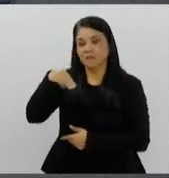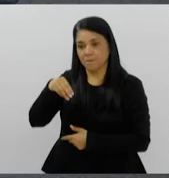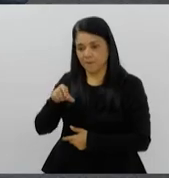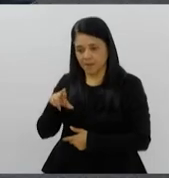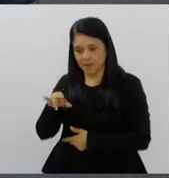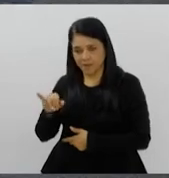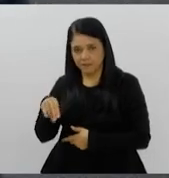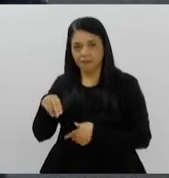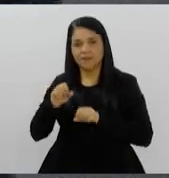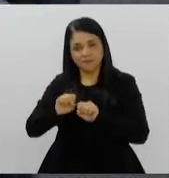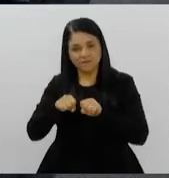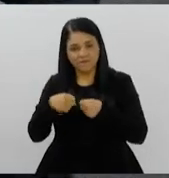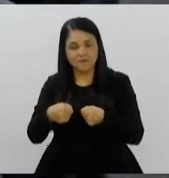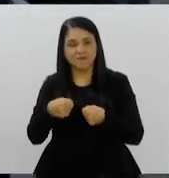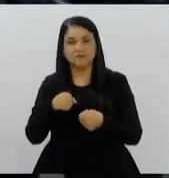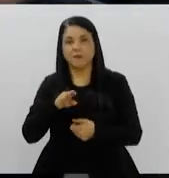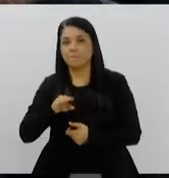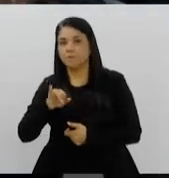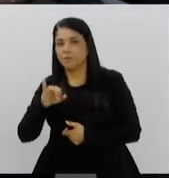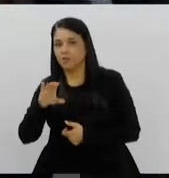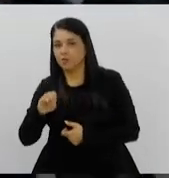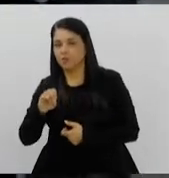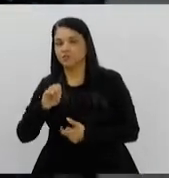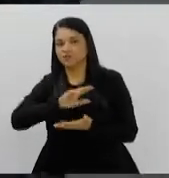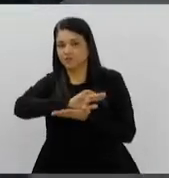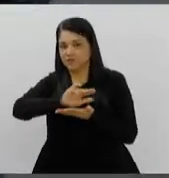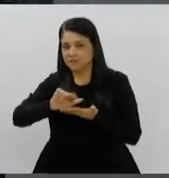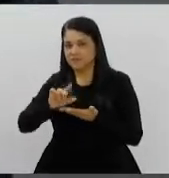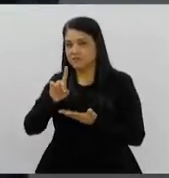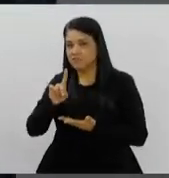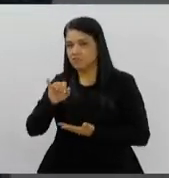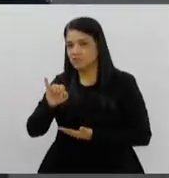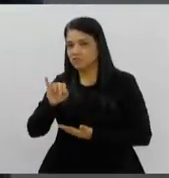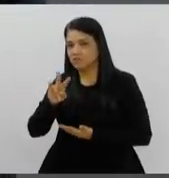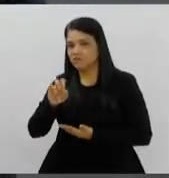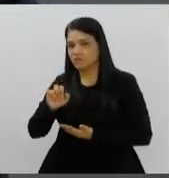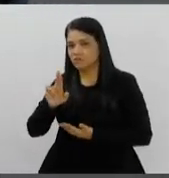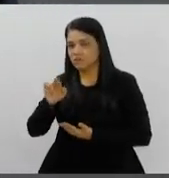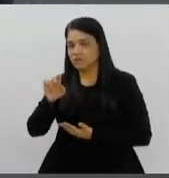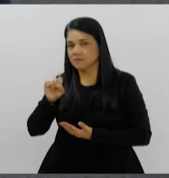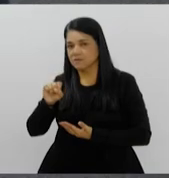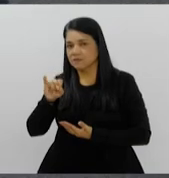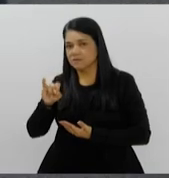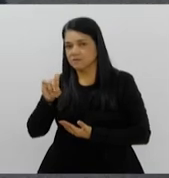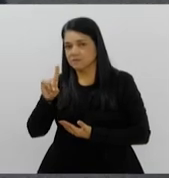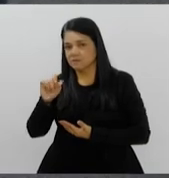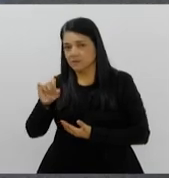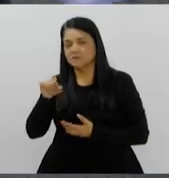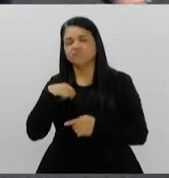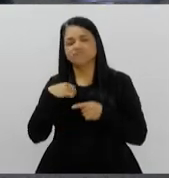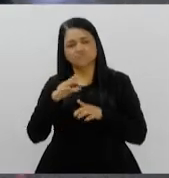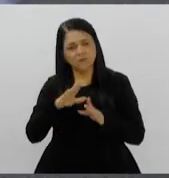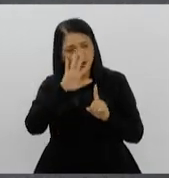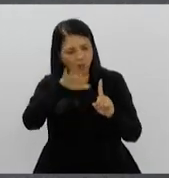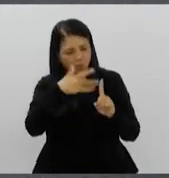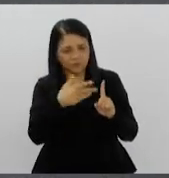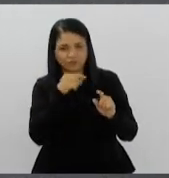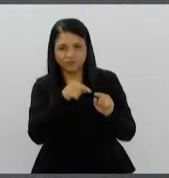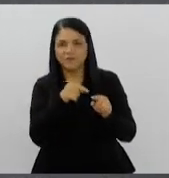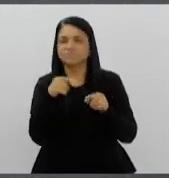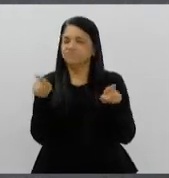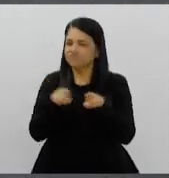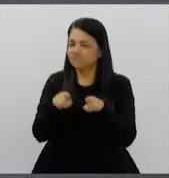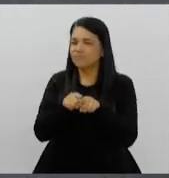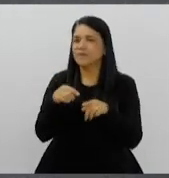defende, da biodiversidade, é fundamental esse projeto de enfrentamento e quero aqui novamente elogiá-lo. Pela saúde